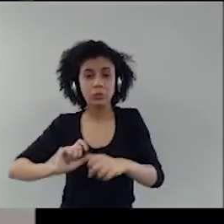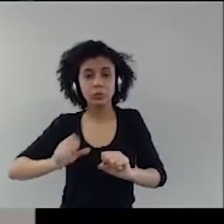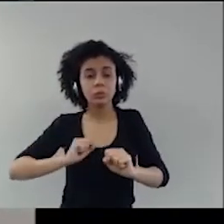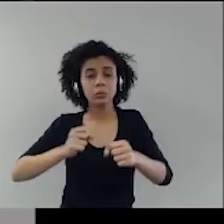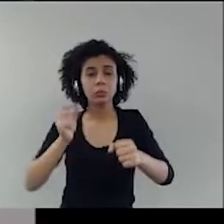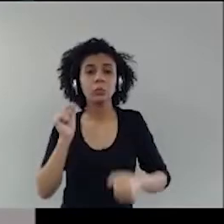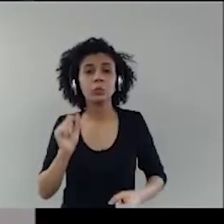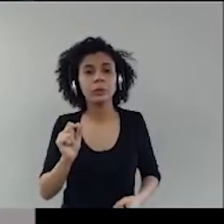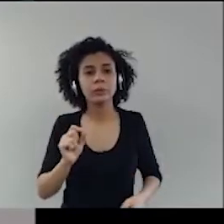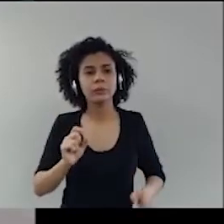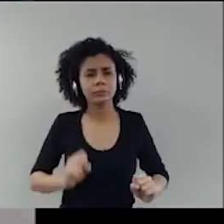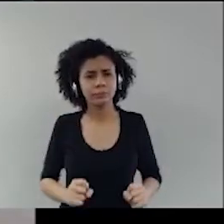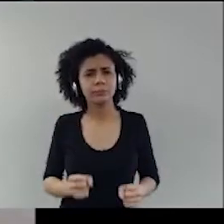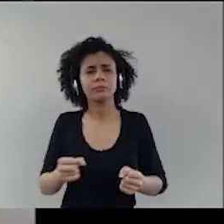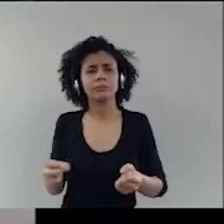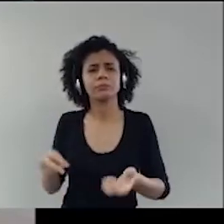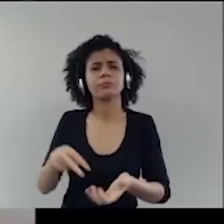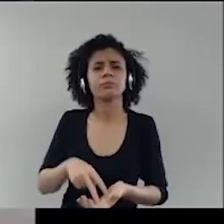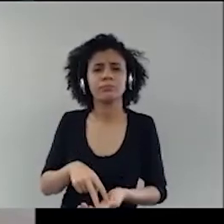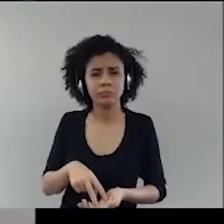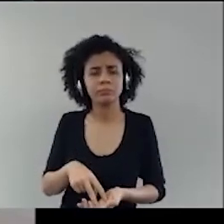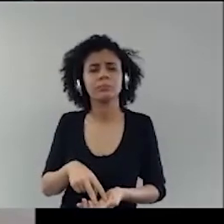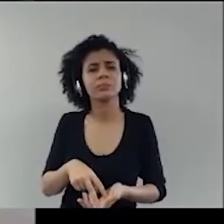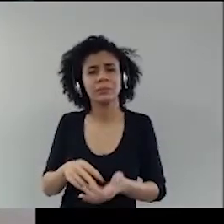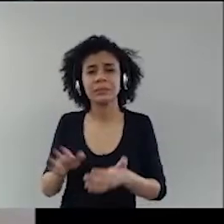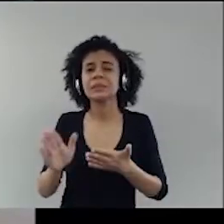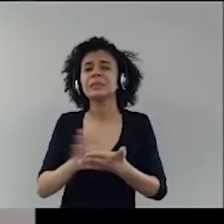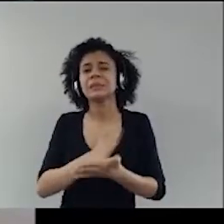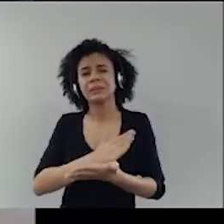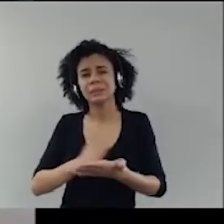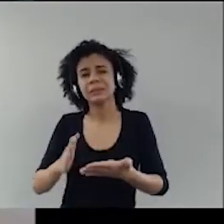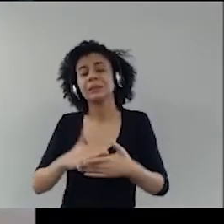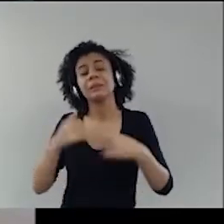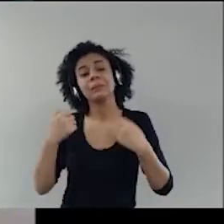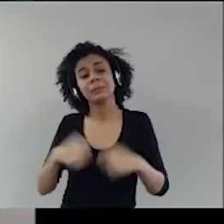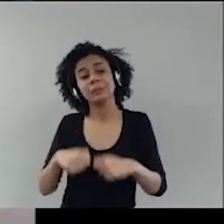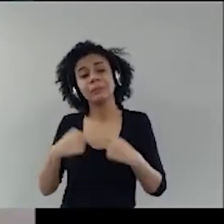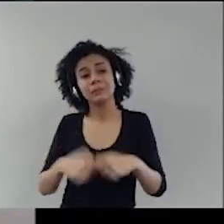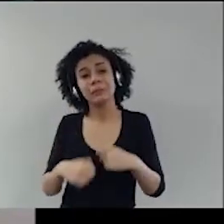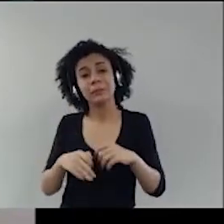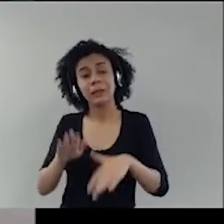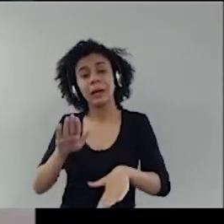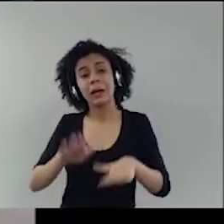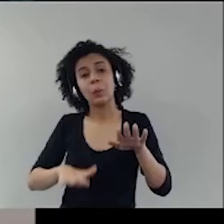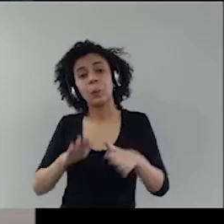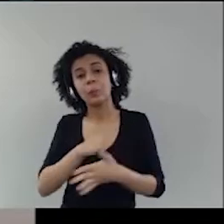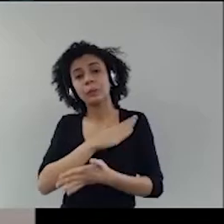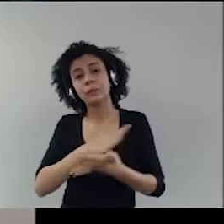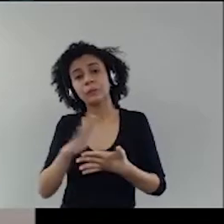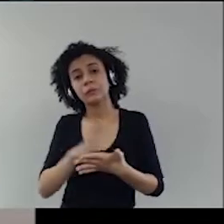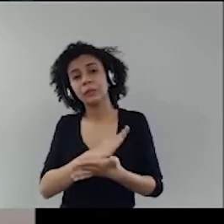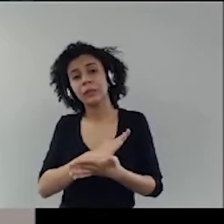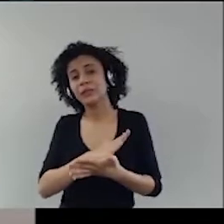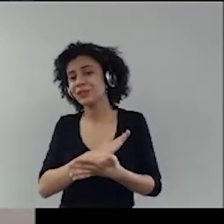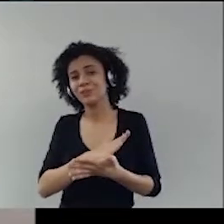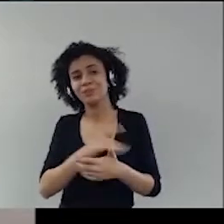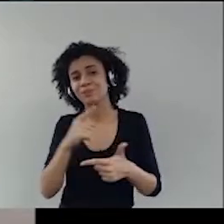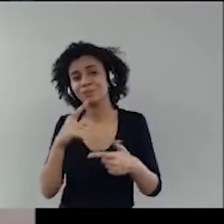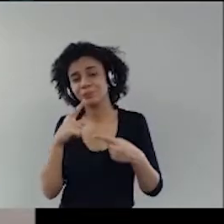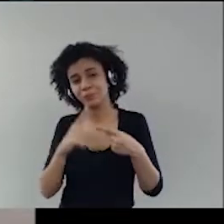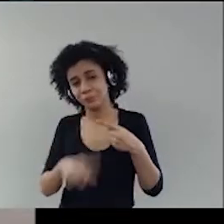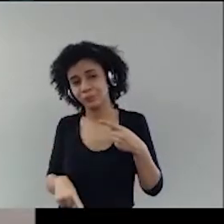num protagonismo, muitas vezes necessário e algumas vezes absolutamente